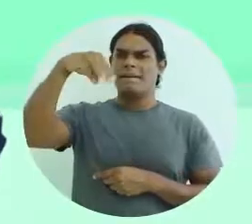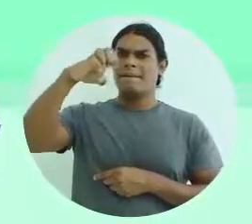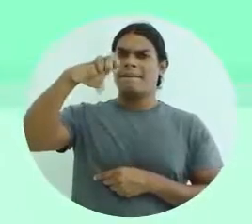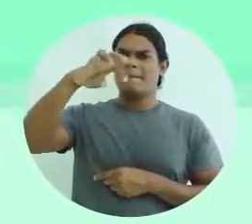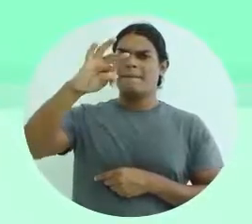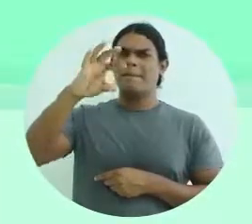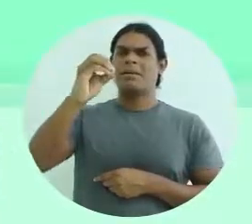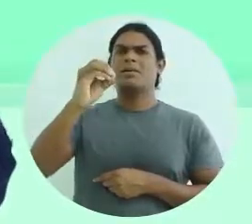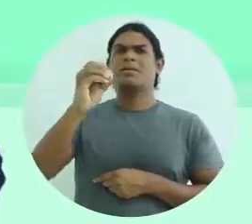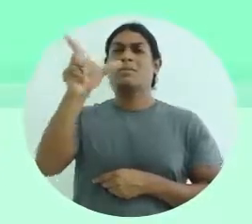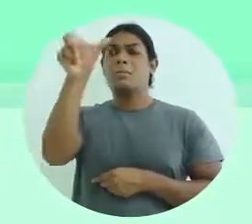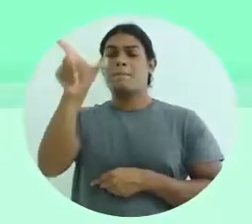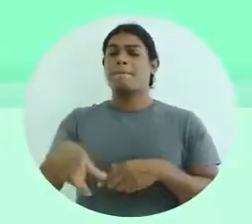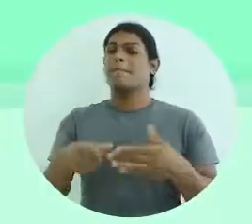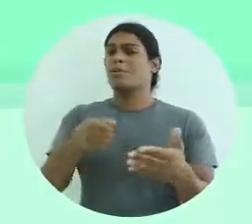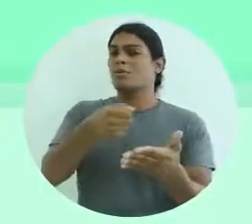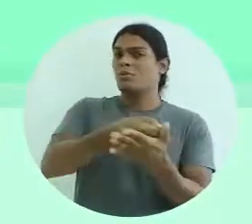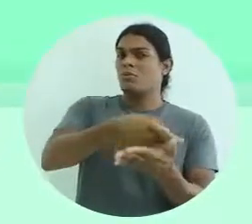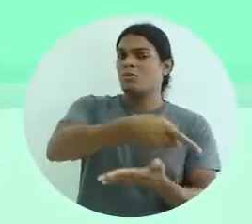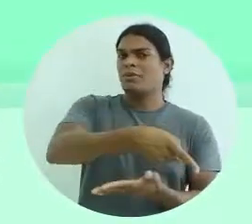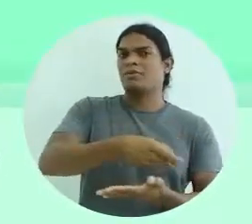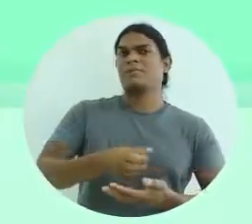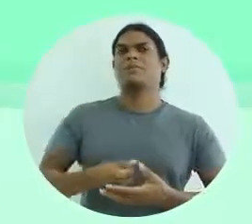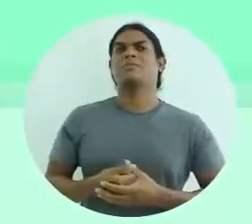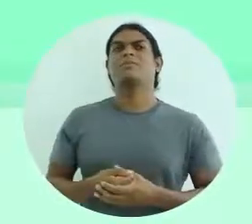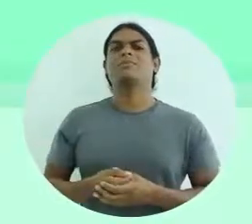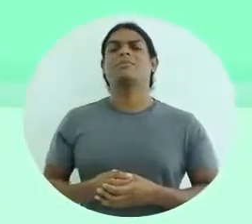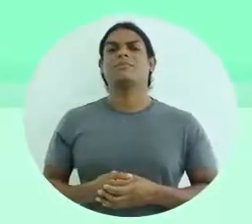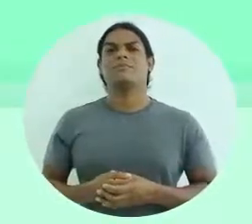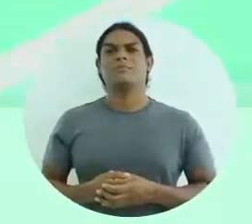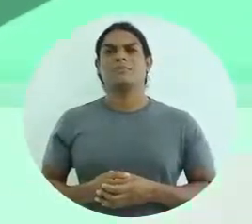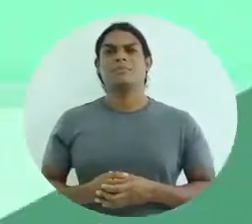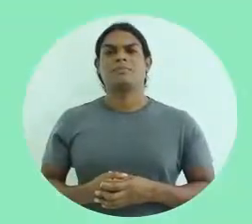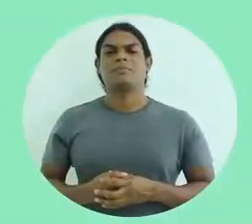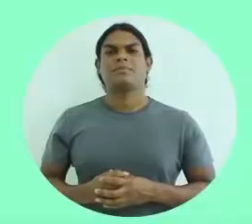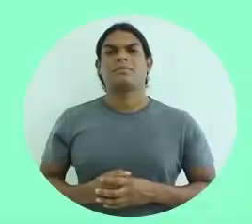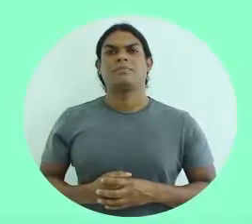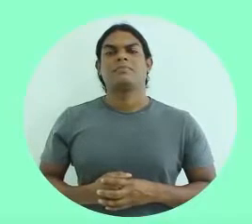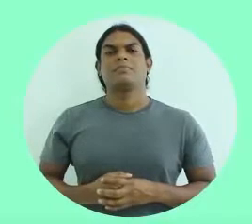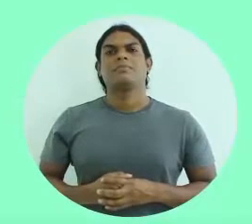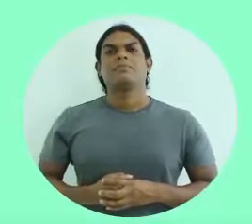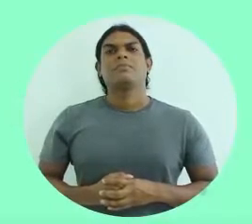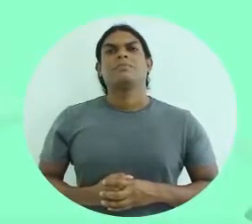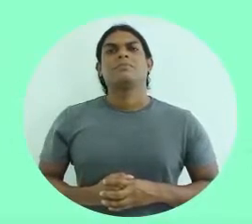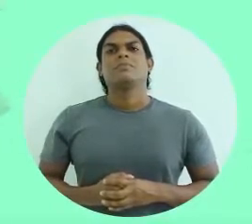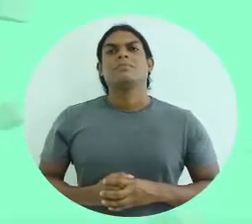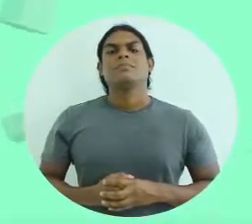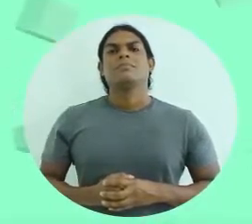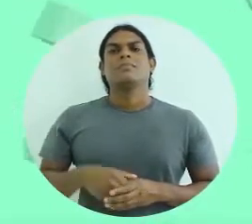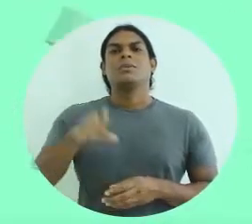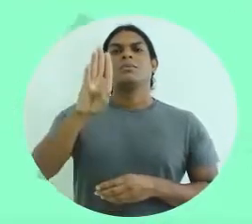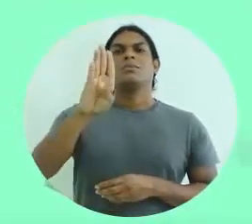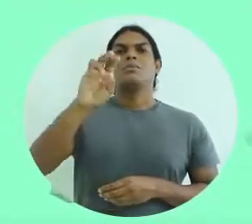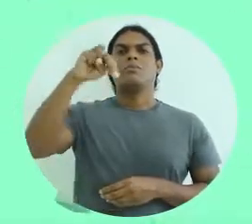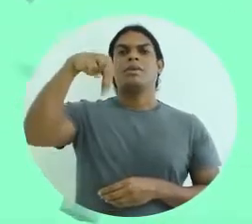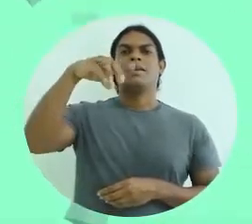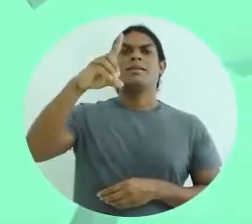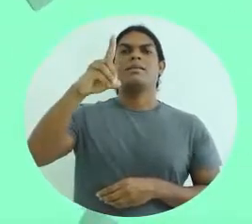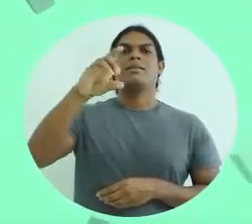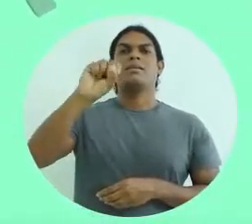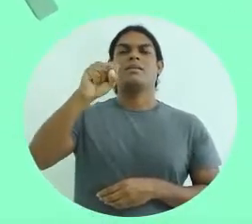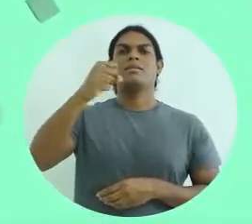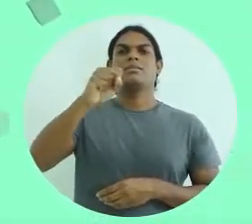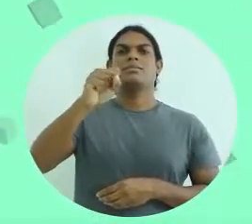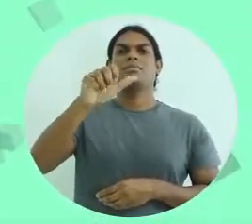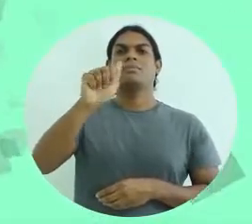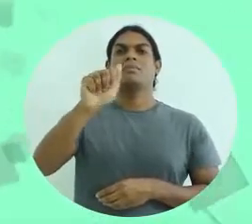comprador, ao importador dessa mercadoria. Então, pode acontecer essa modalidade também. E o BNDES Extim automático, que